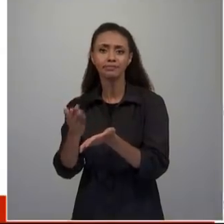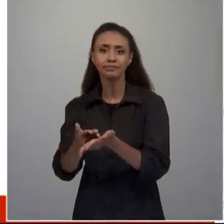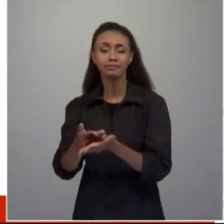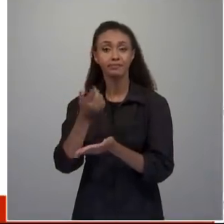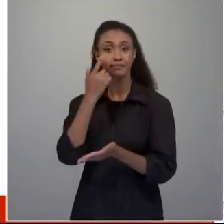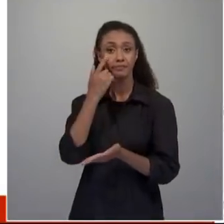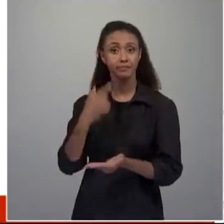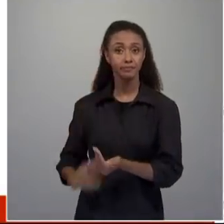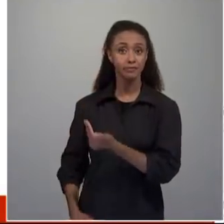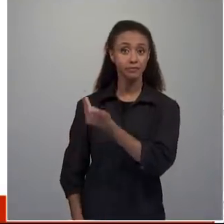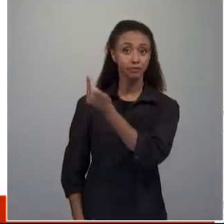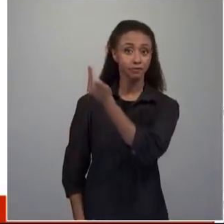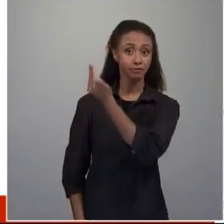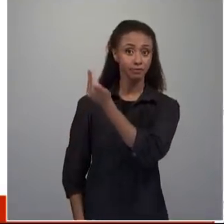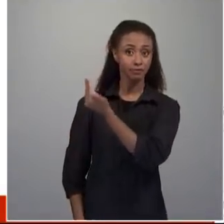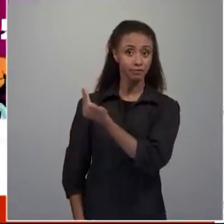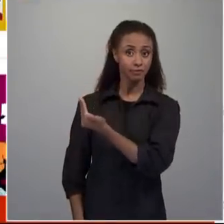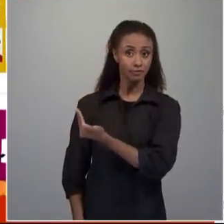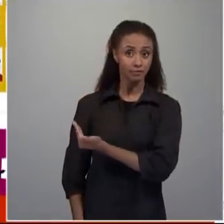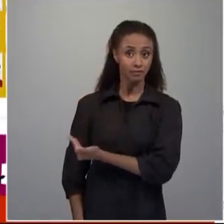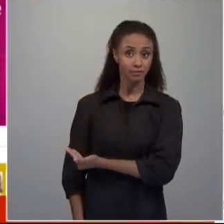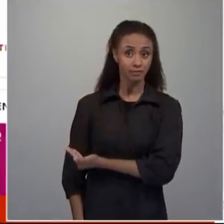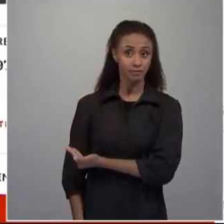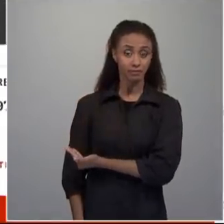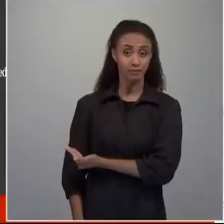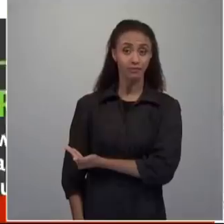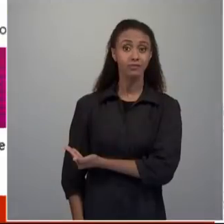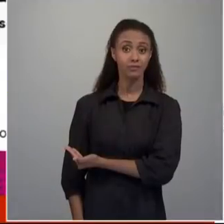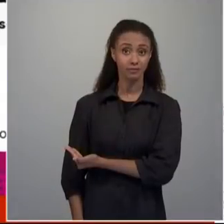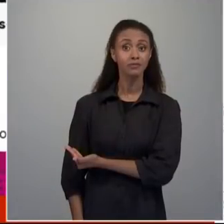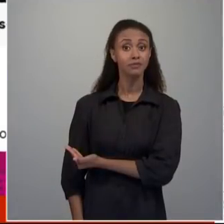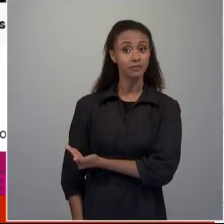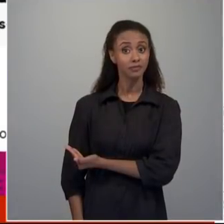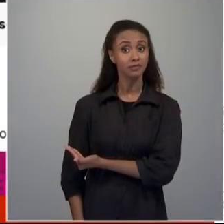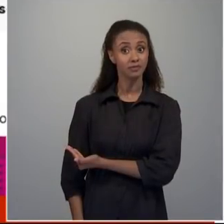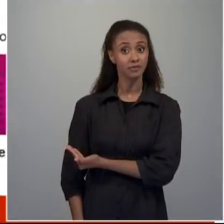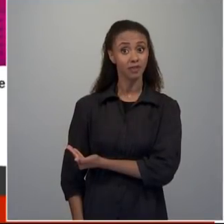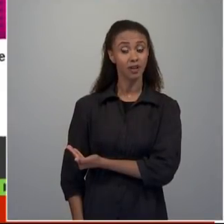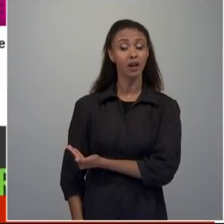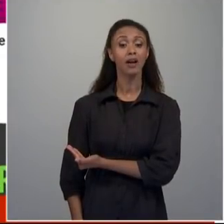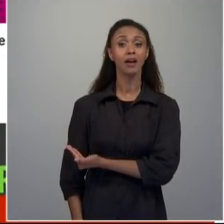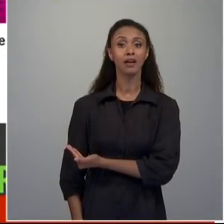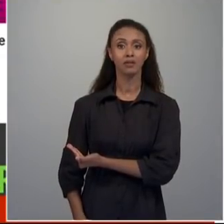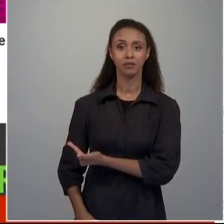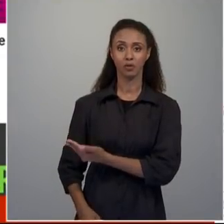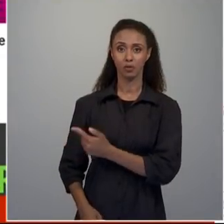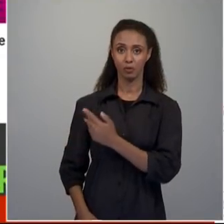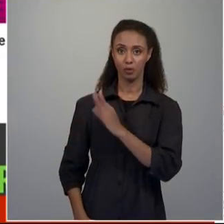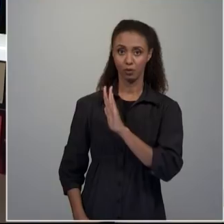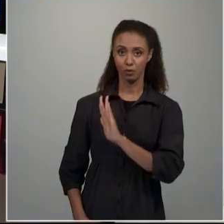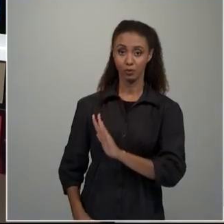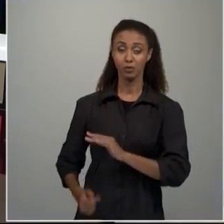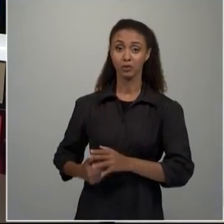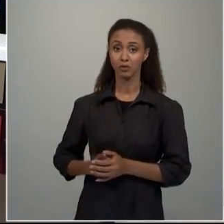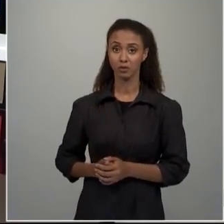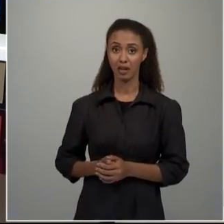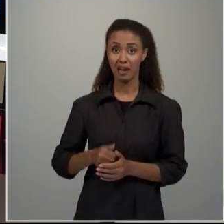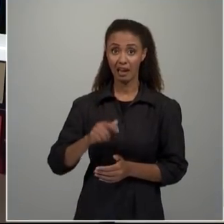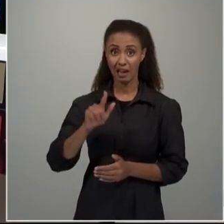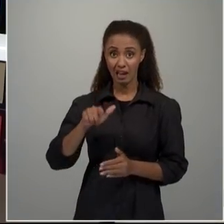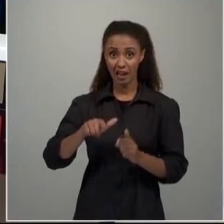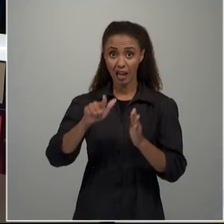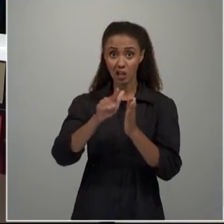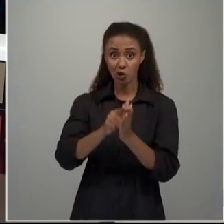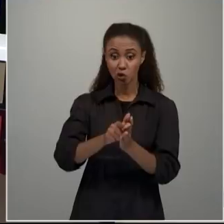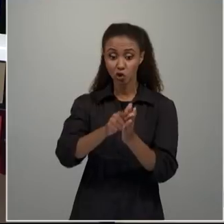ele ele é um jornal subir o défice do sns só que de novo não ele não é um jornal